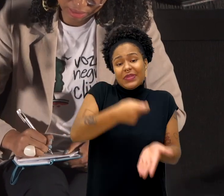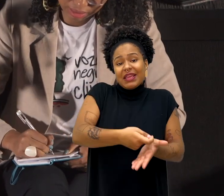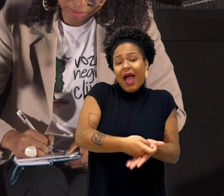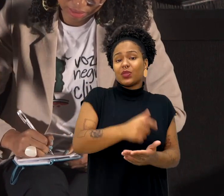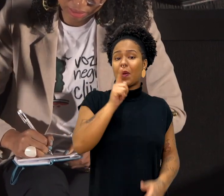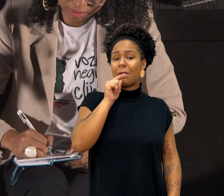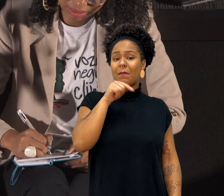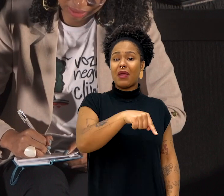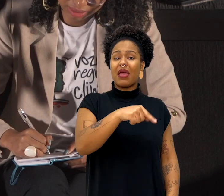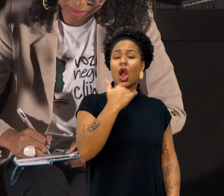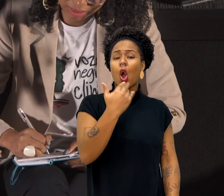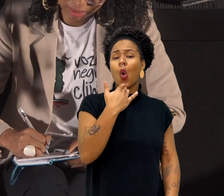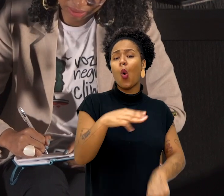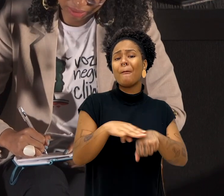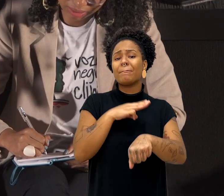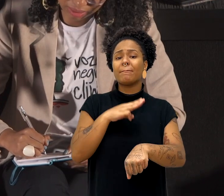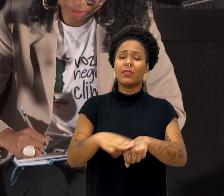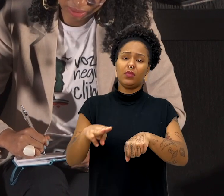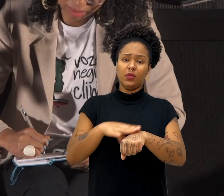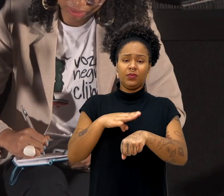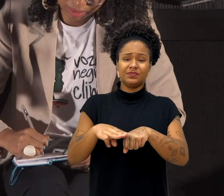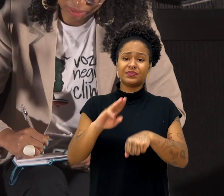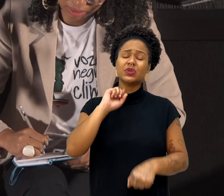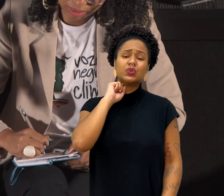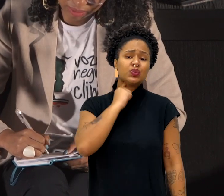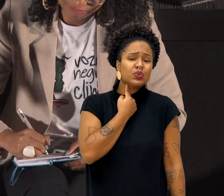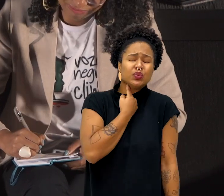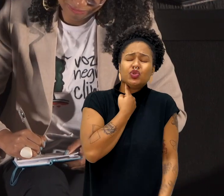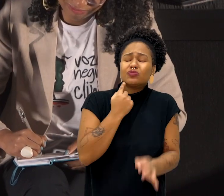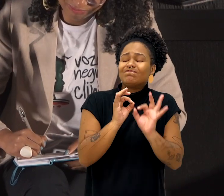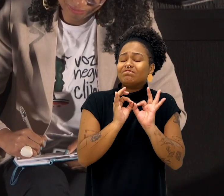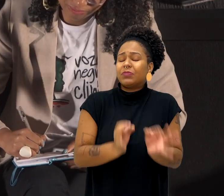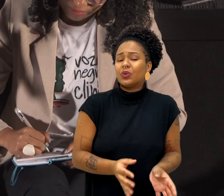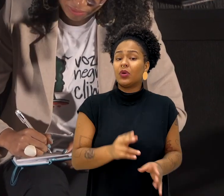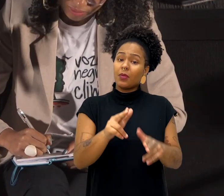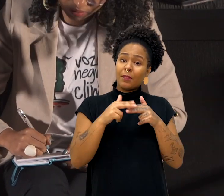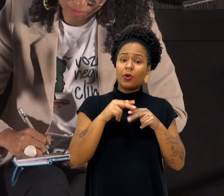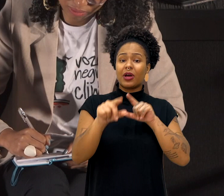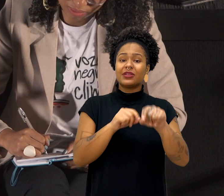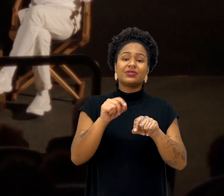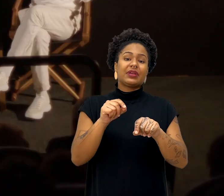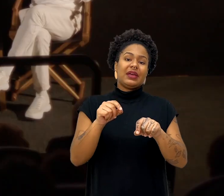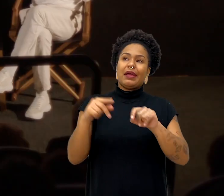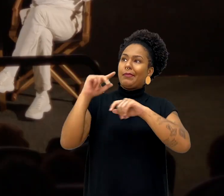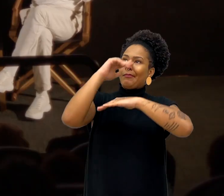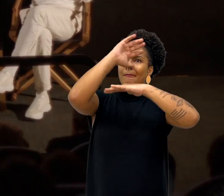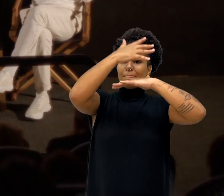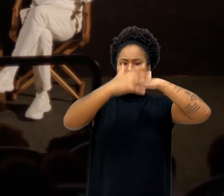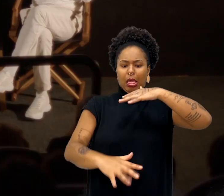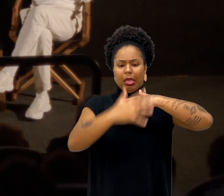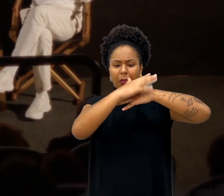a beber, são águas de cor marrom, poluídas, sujas, por conta dos morros que